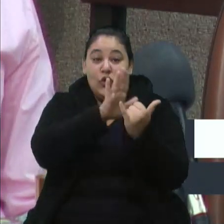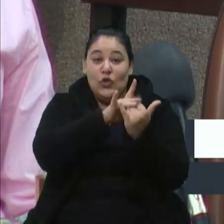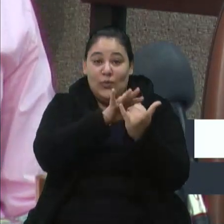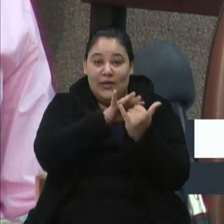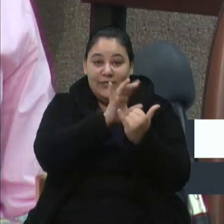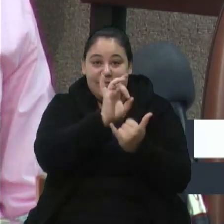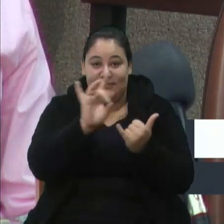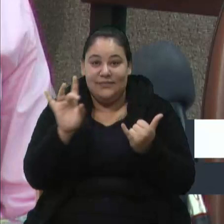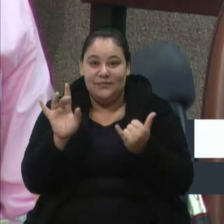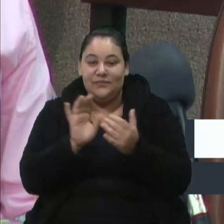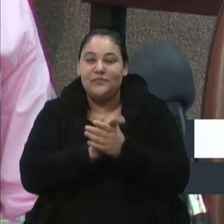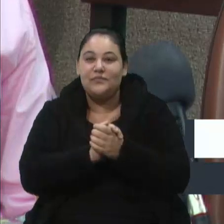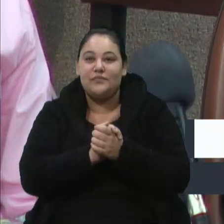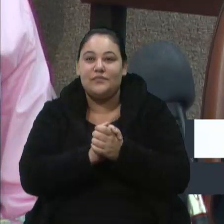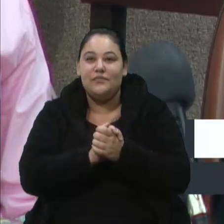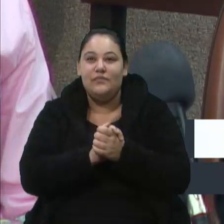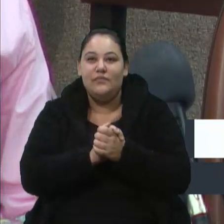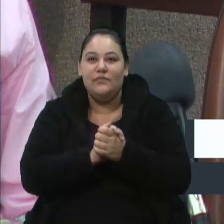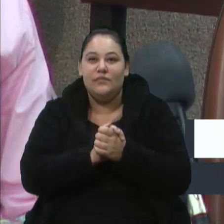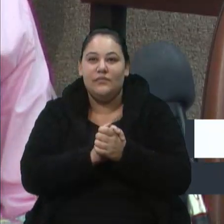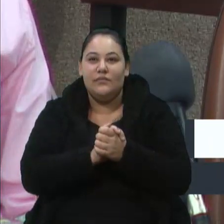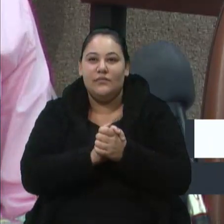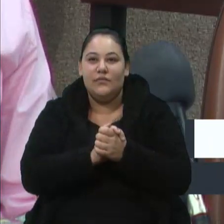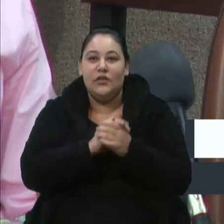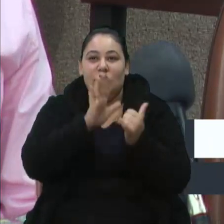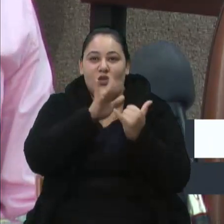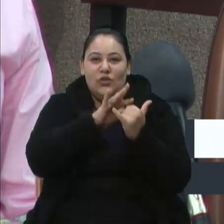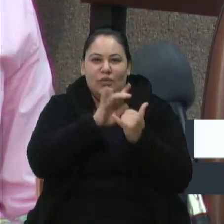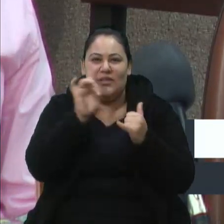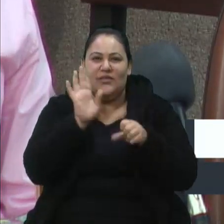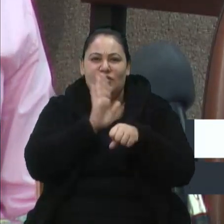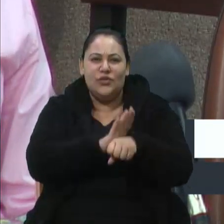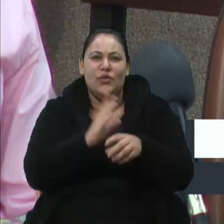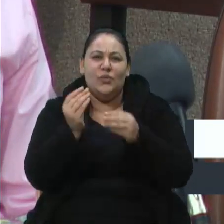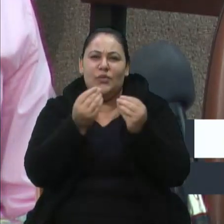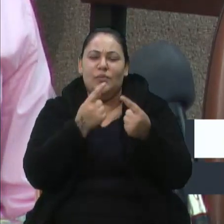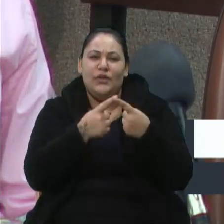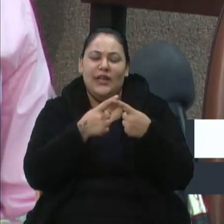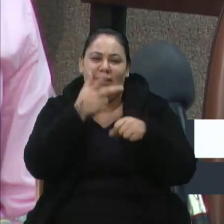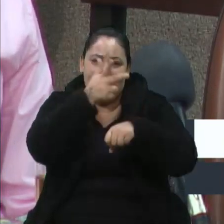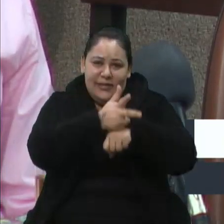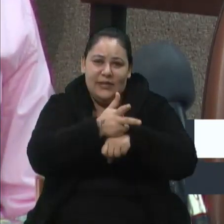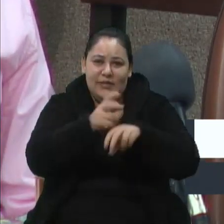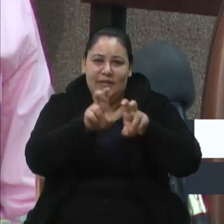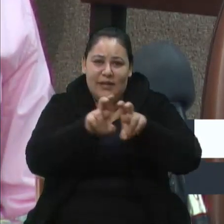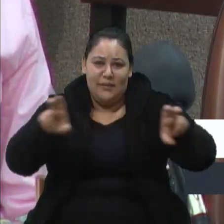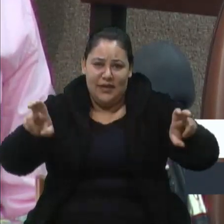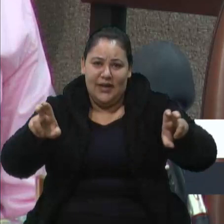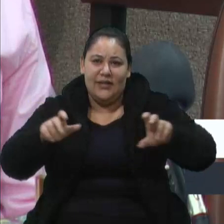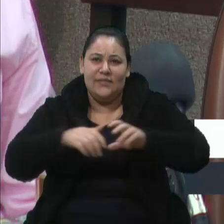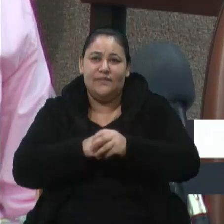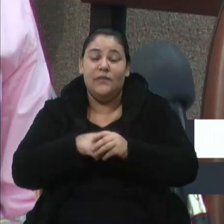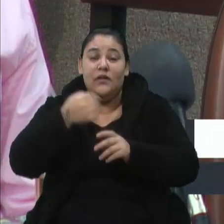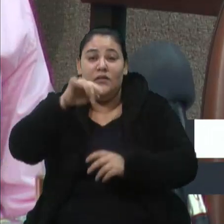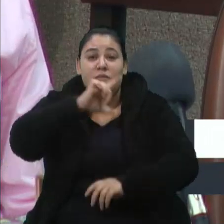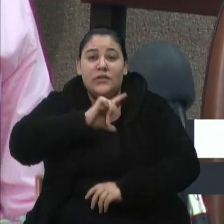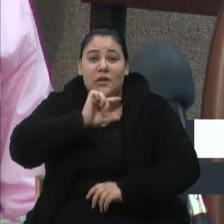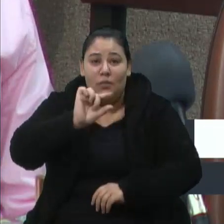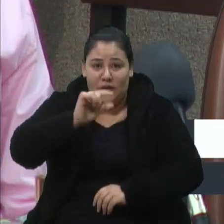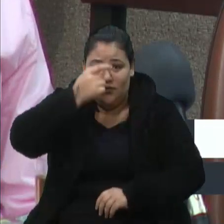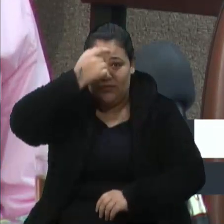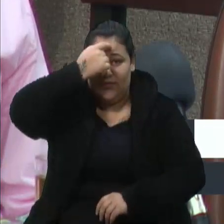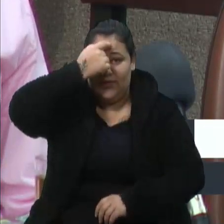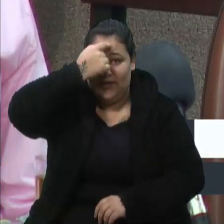No YouTube não foi favorecido porque a Câmara estava com a bancada. Vamos ter um pouquinho de consciência que nós estamos na